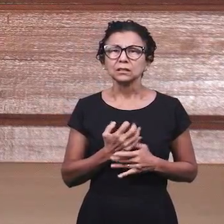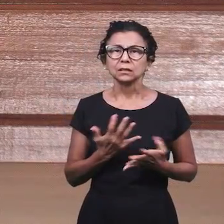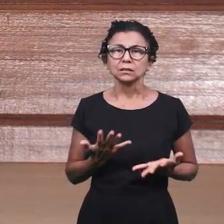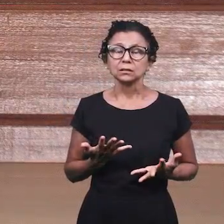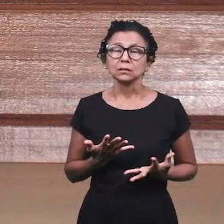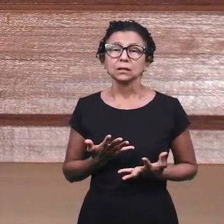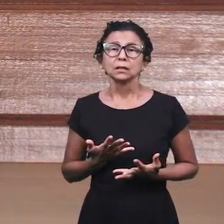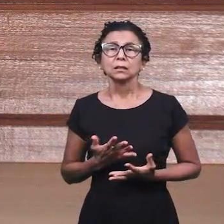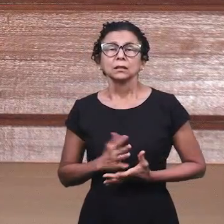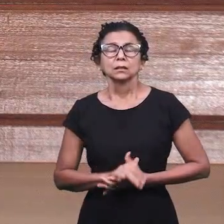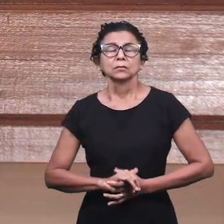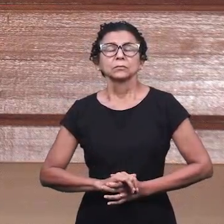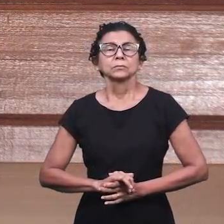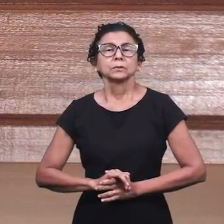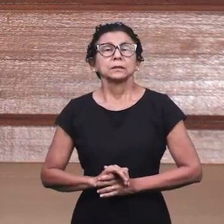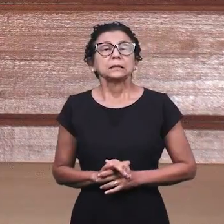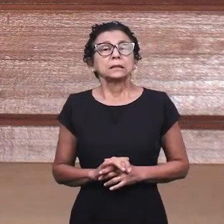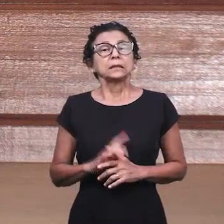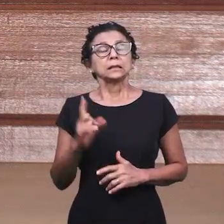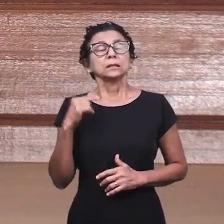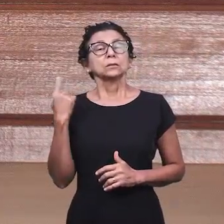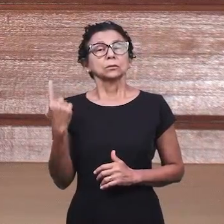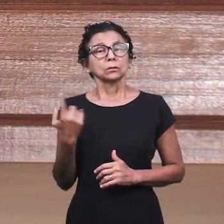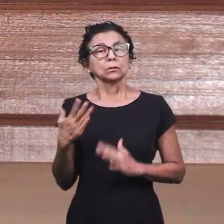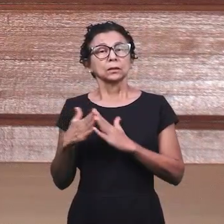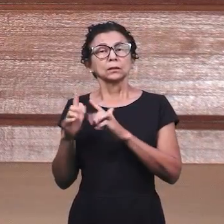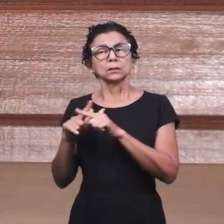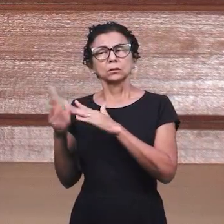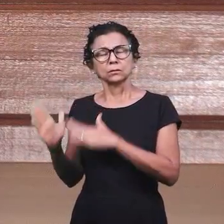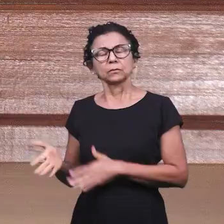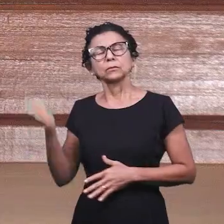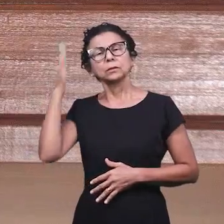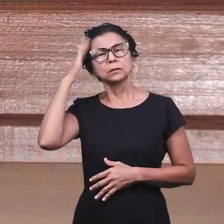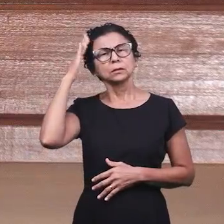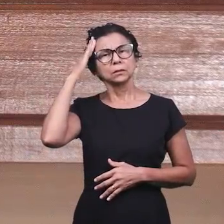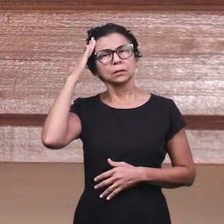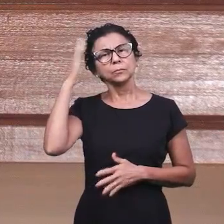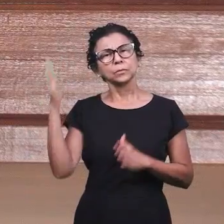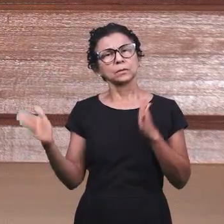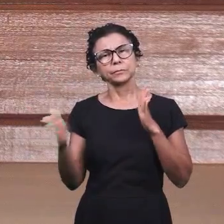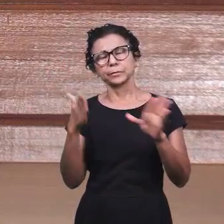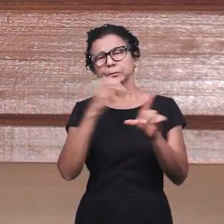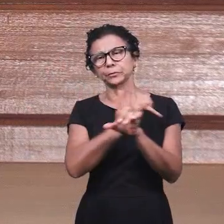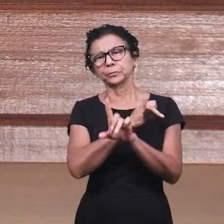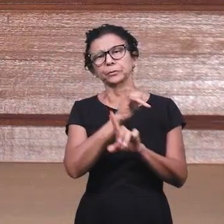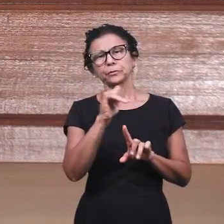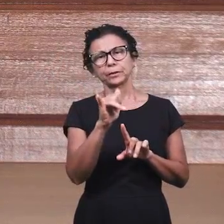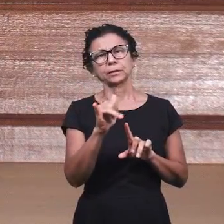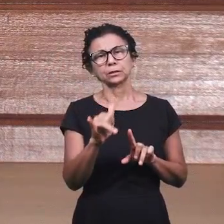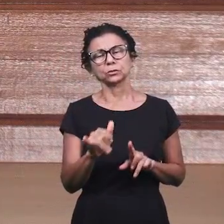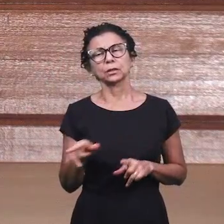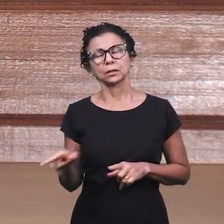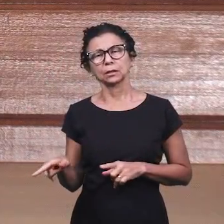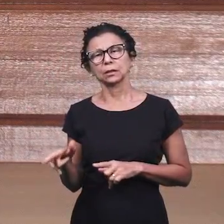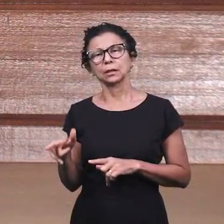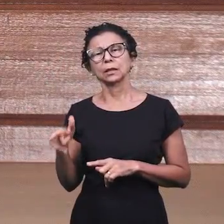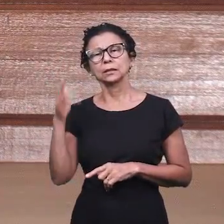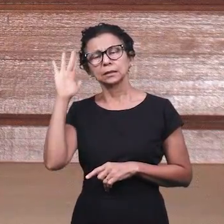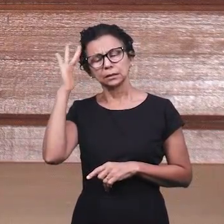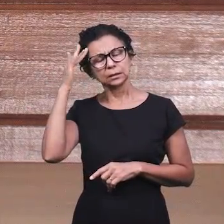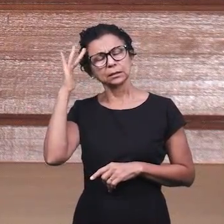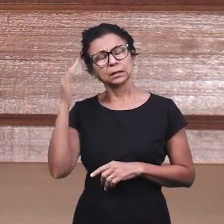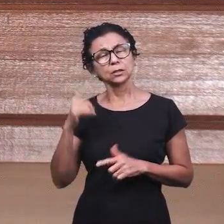acontecendo e nós entendemos o momento profético que nós vivemos, como o pastor Judeuti tem colocado, né? A igreja discerne o